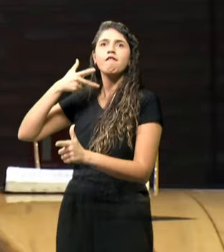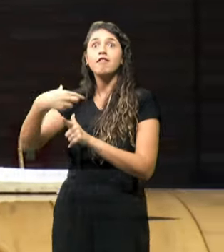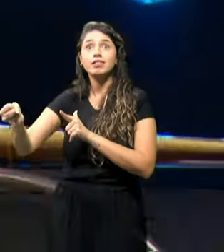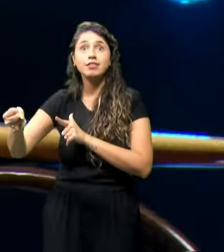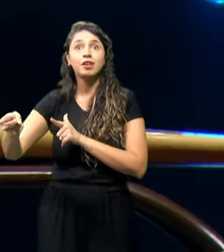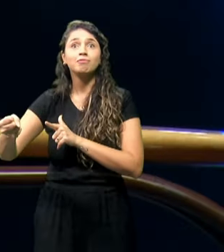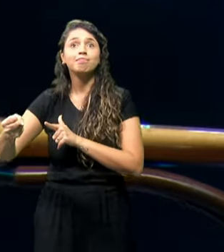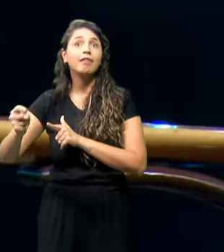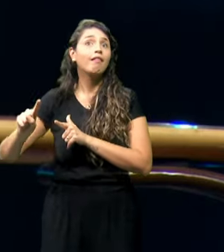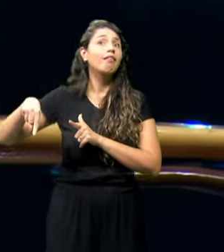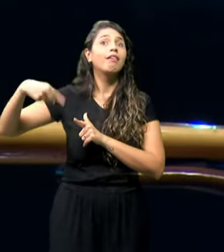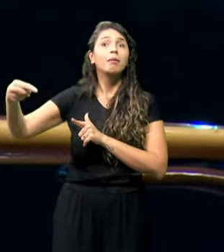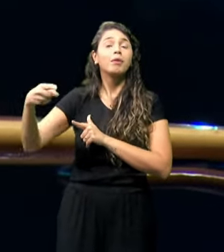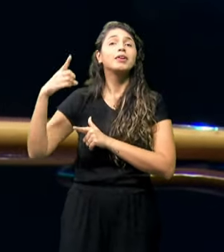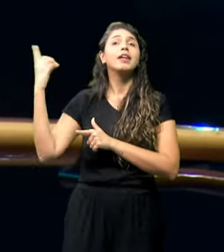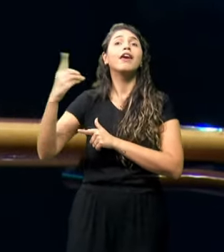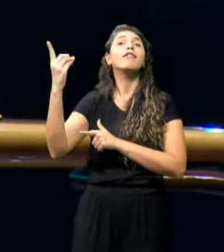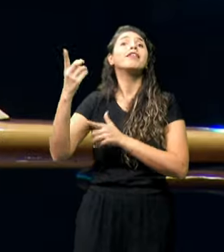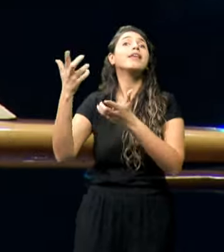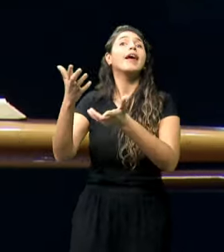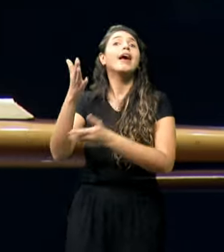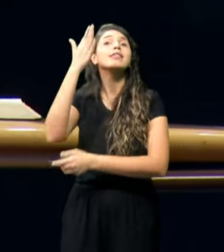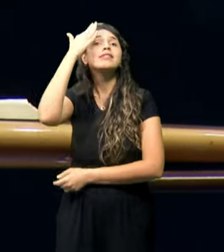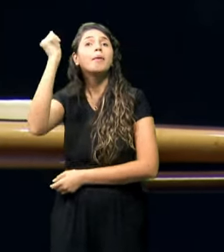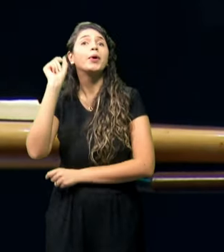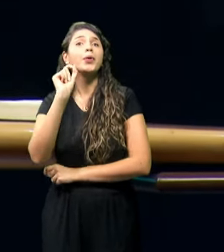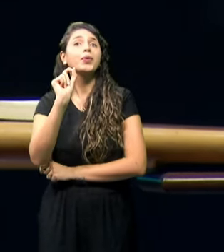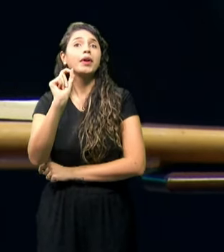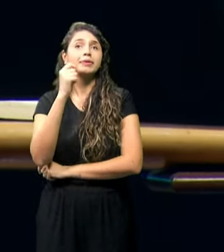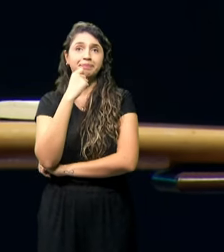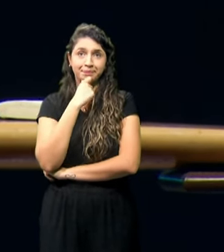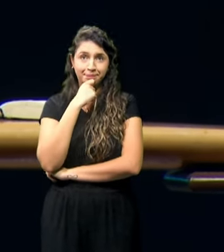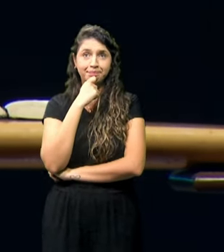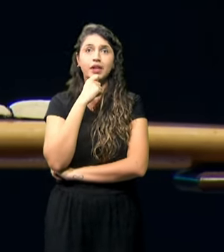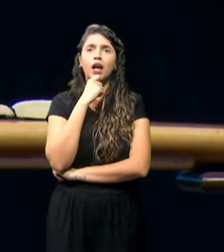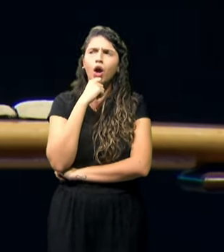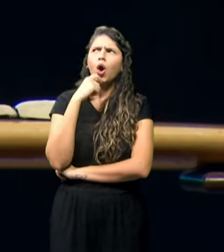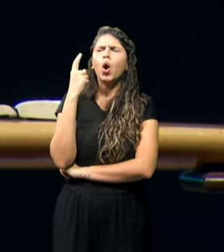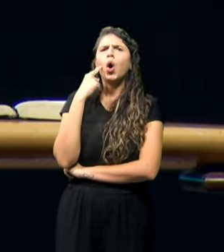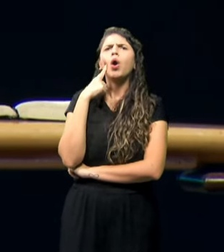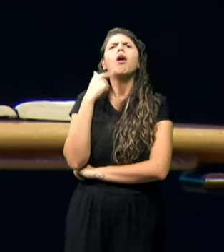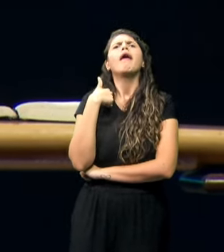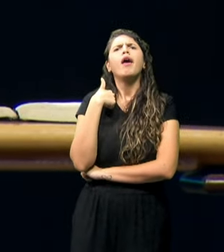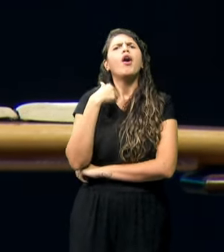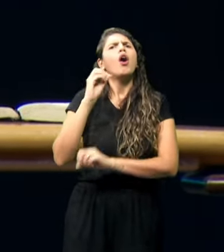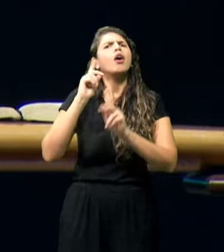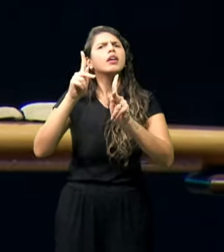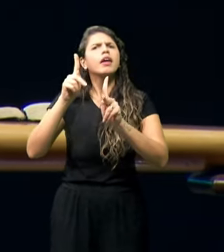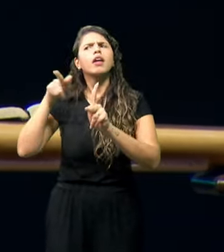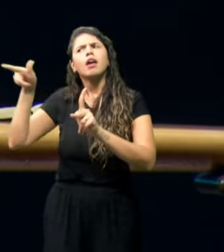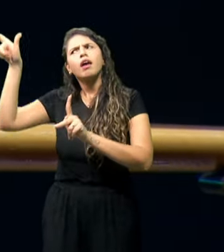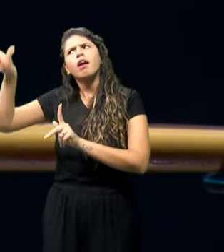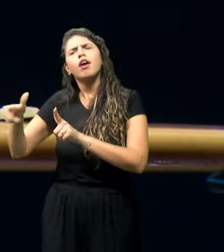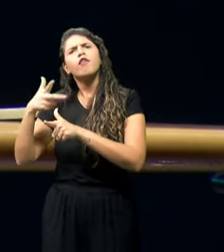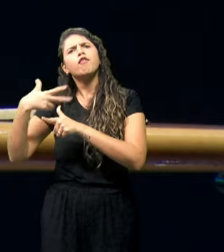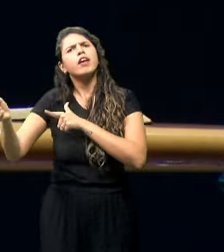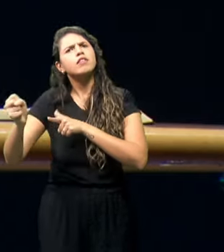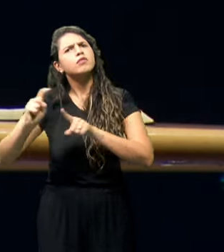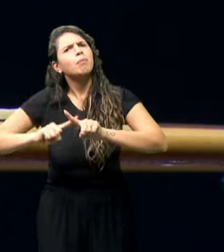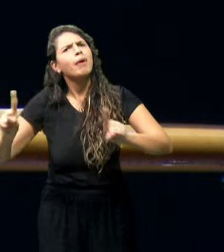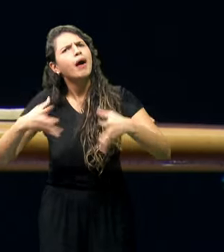valia a pena correr o risco? O que vão fazer o homem que derrotar esse cara? Ele pergunta mais de duas vezes. O rei